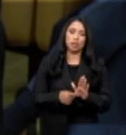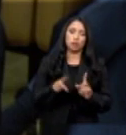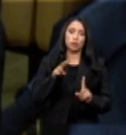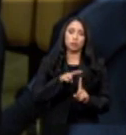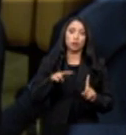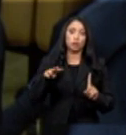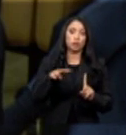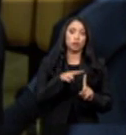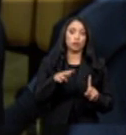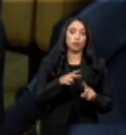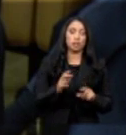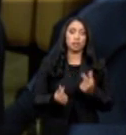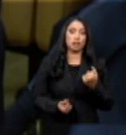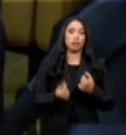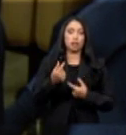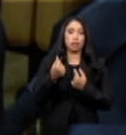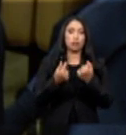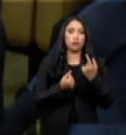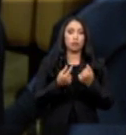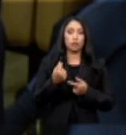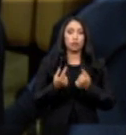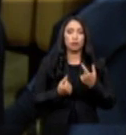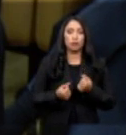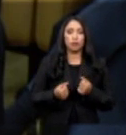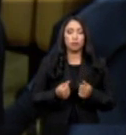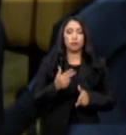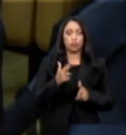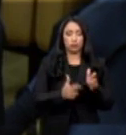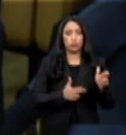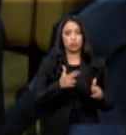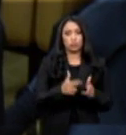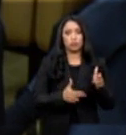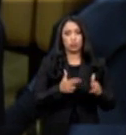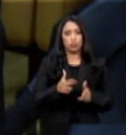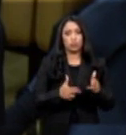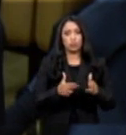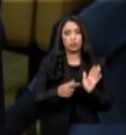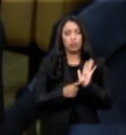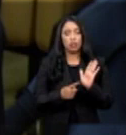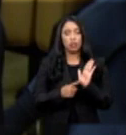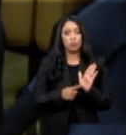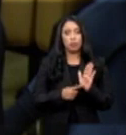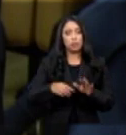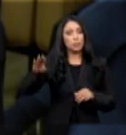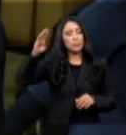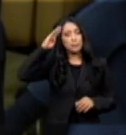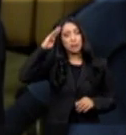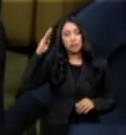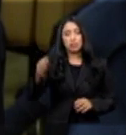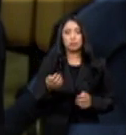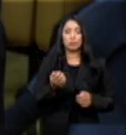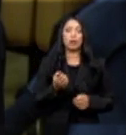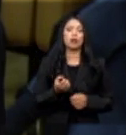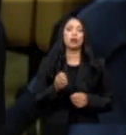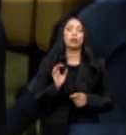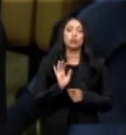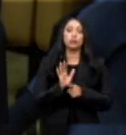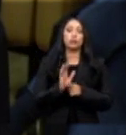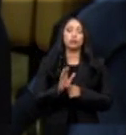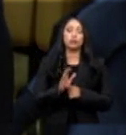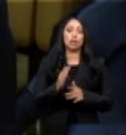vista econômico, as renovações antecipadas no setor ferroviário trazem como principal benefício a possibilidade de